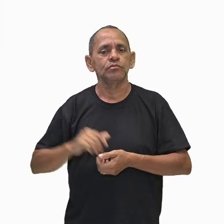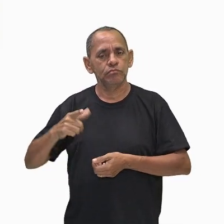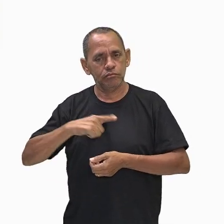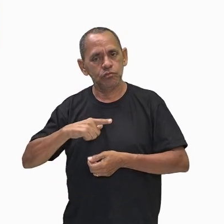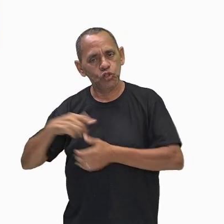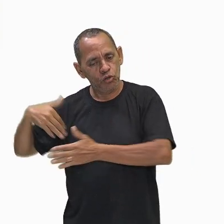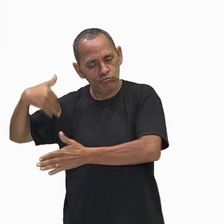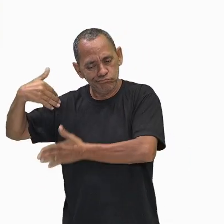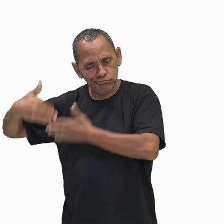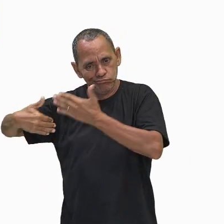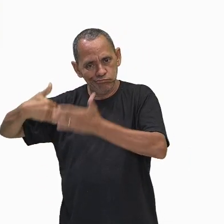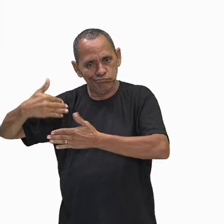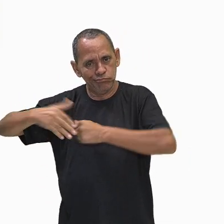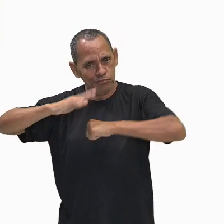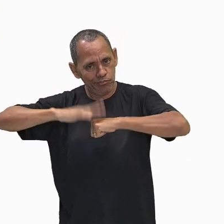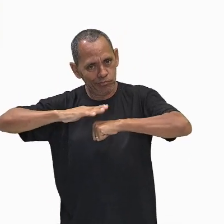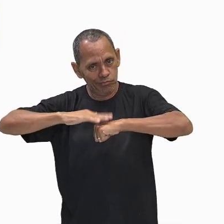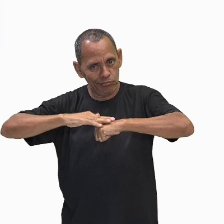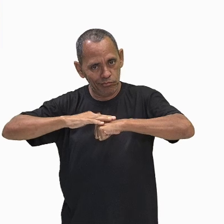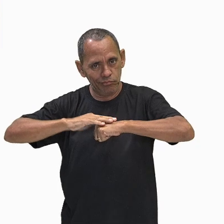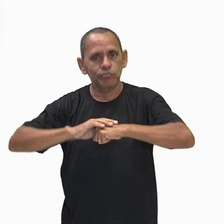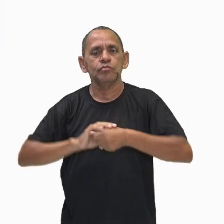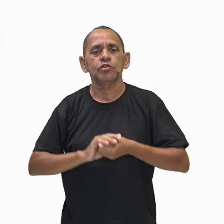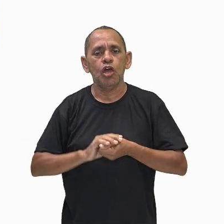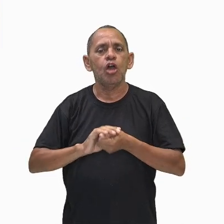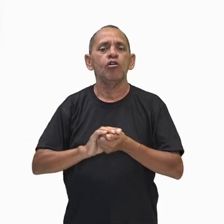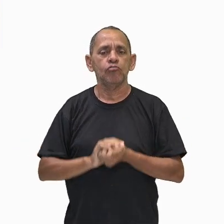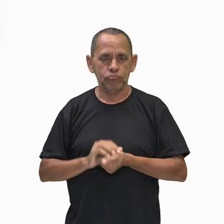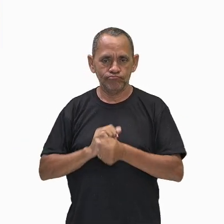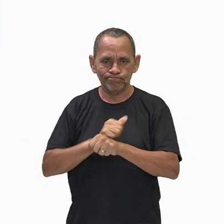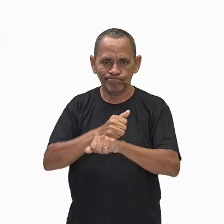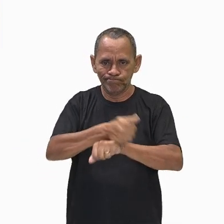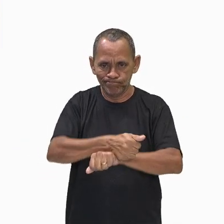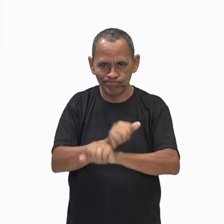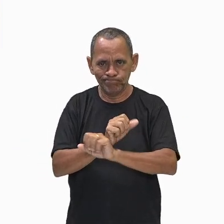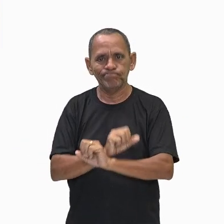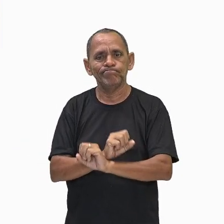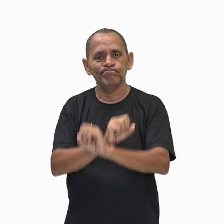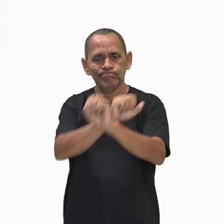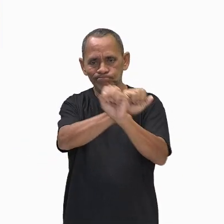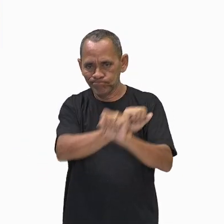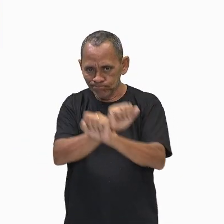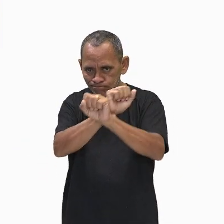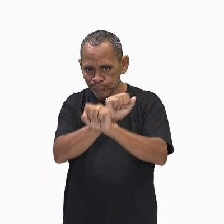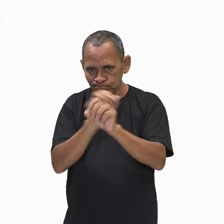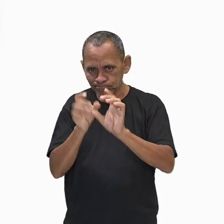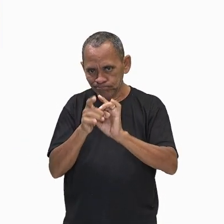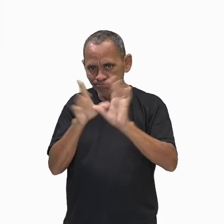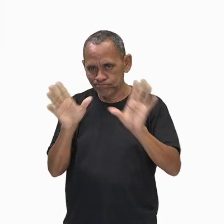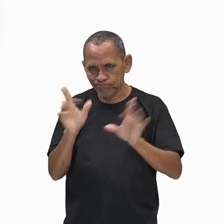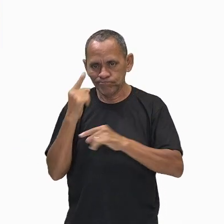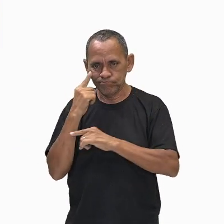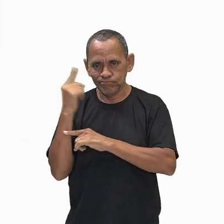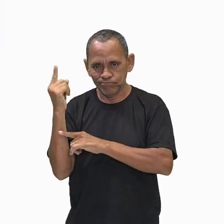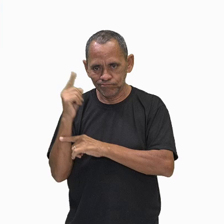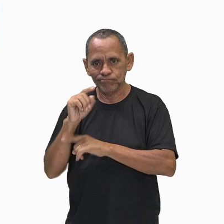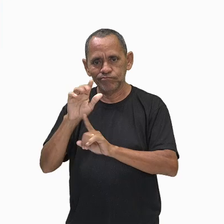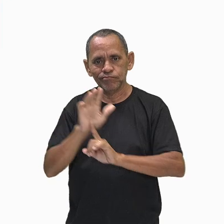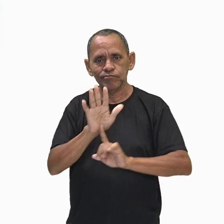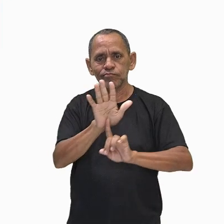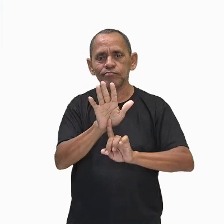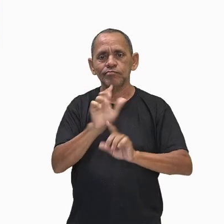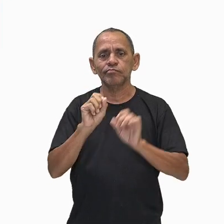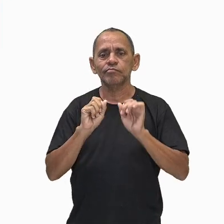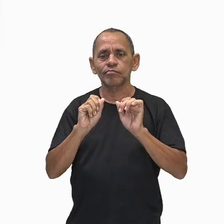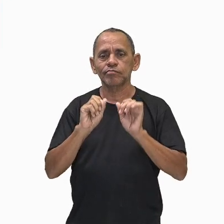processo emancipatório, né, sobre essa parte, então, da abolição, e nós temos ali a princesa Isabel, né, numa foto, durante uma missa campal,